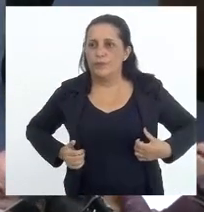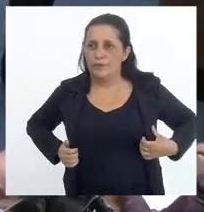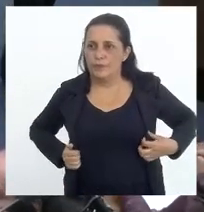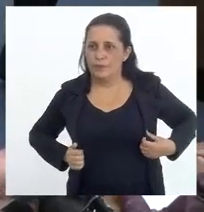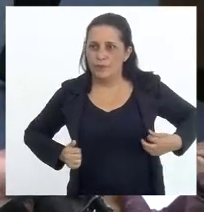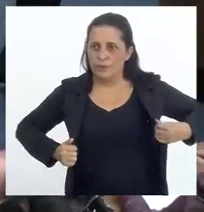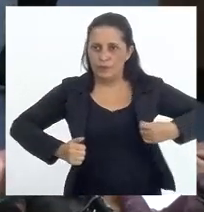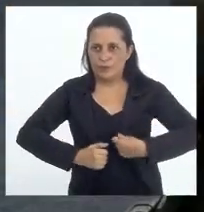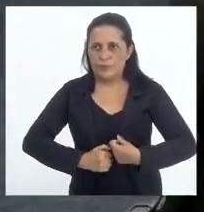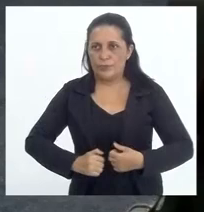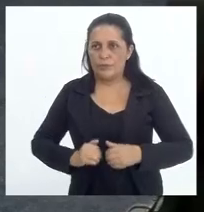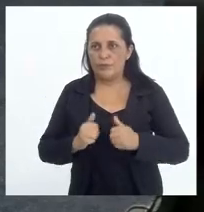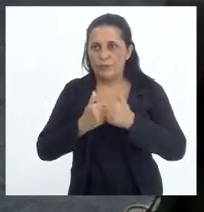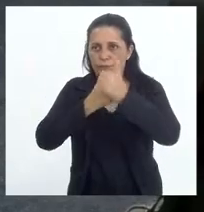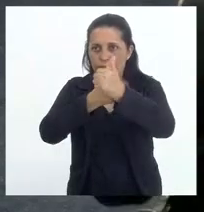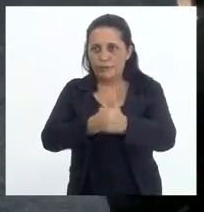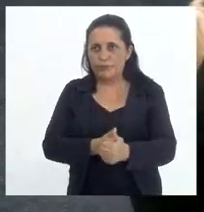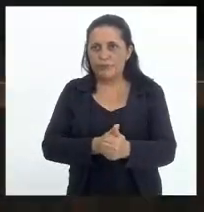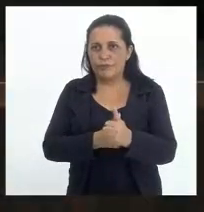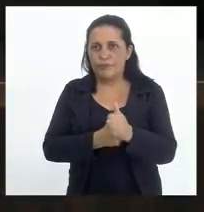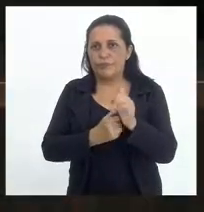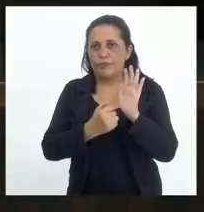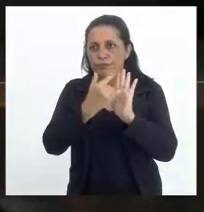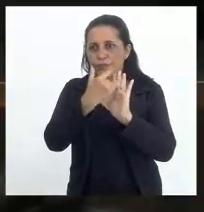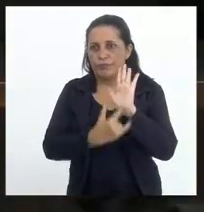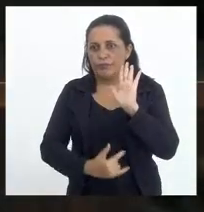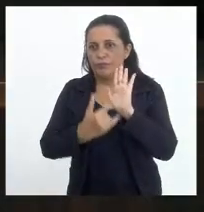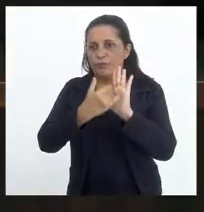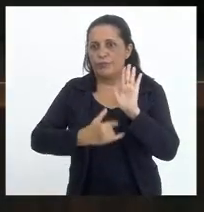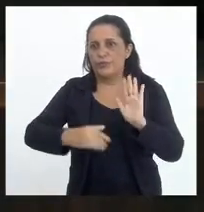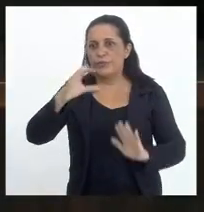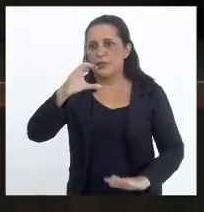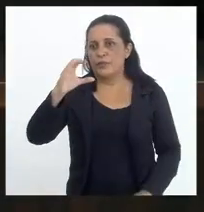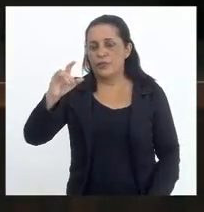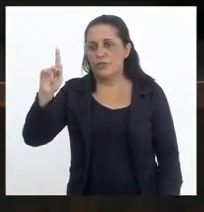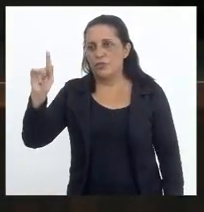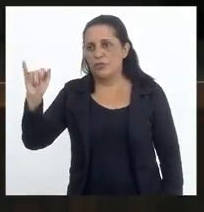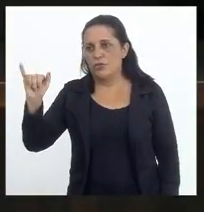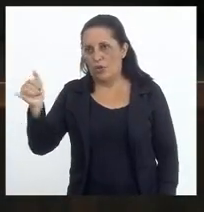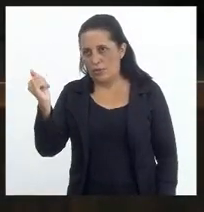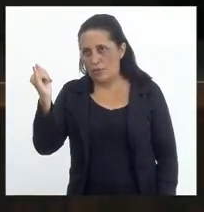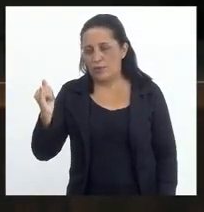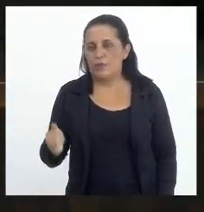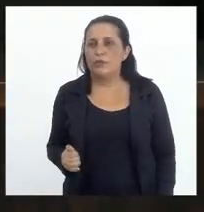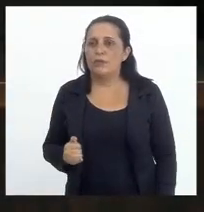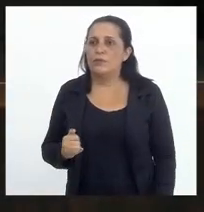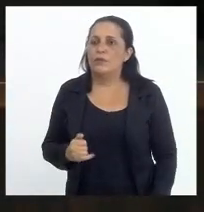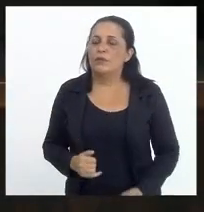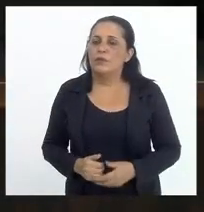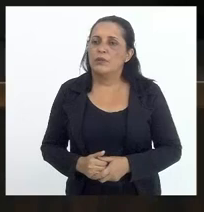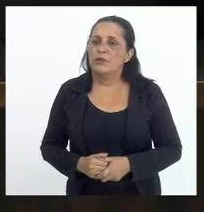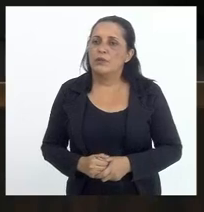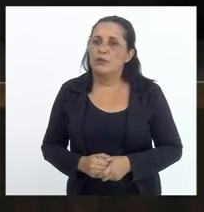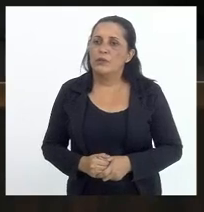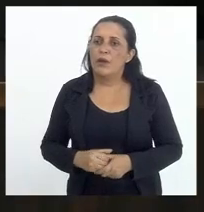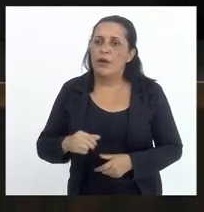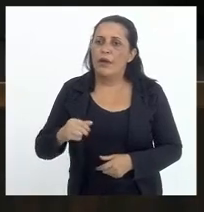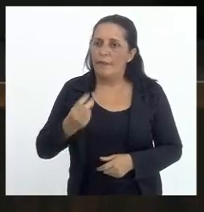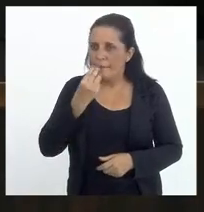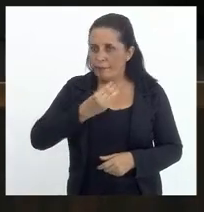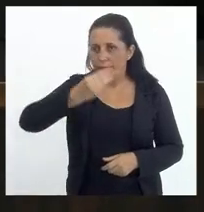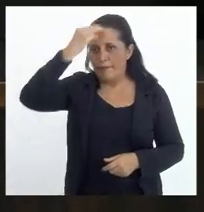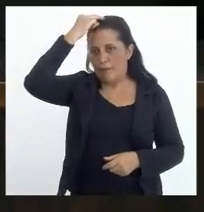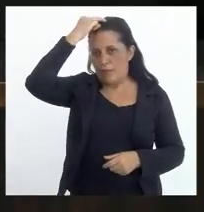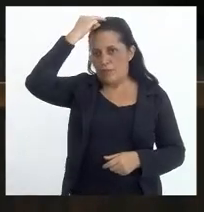Acompanho o parecer da CCJ, senhor presidente. Pela Comissão de Orçamento, deputado Márcio. Perdão. Márcio Pacheco,